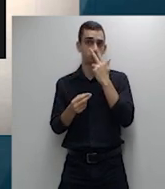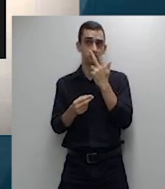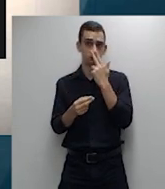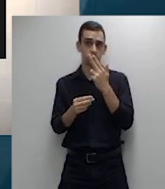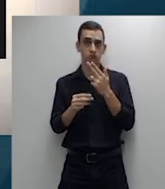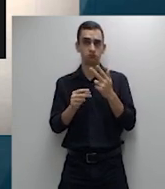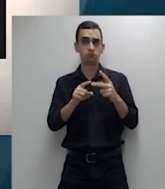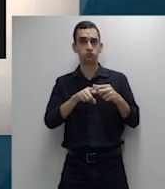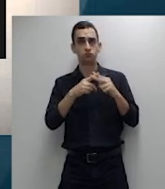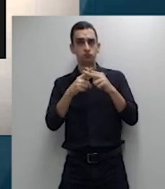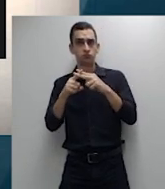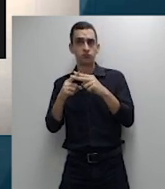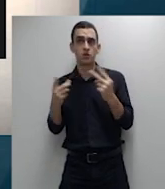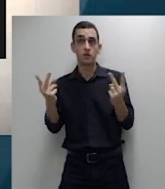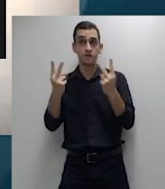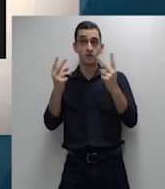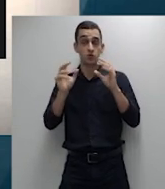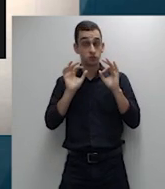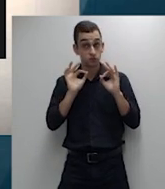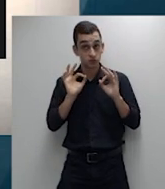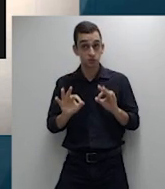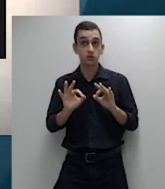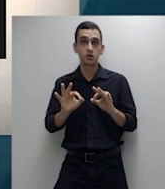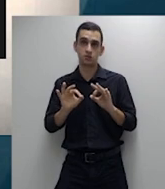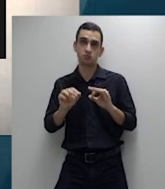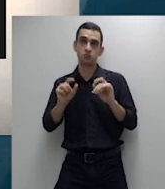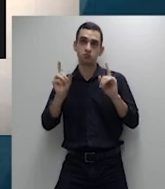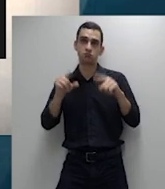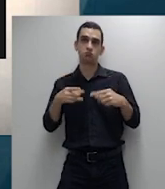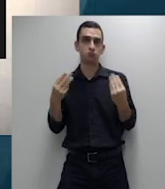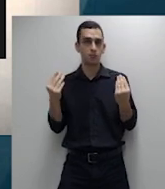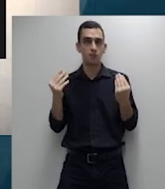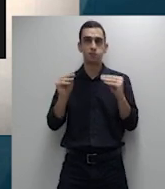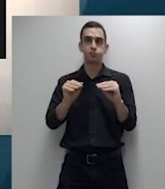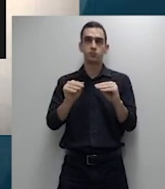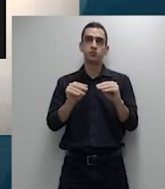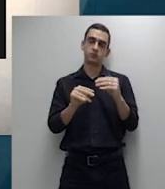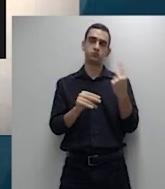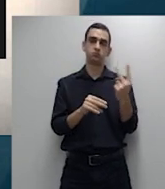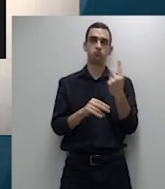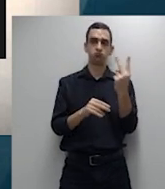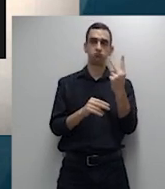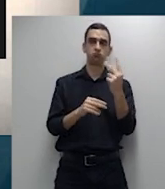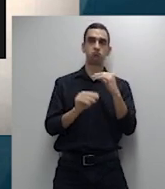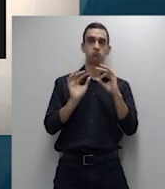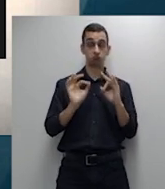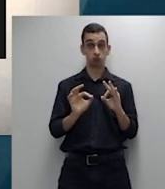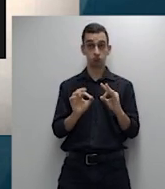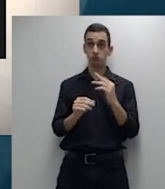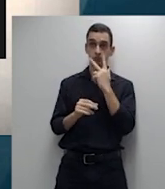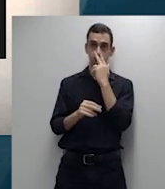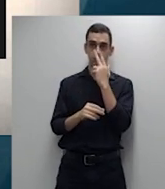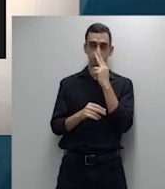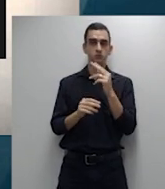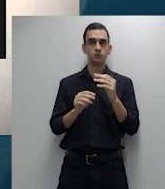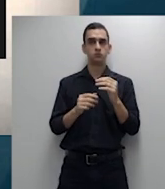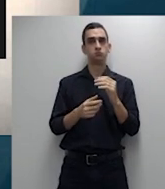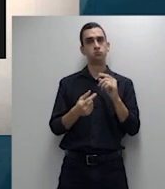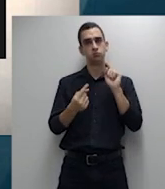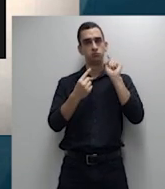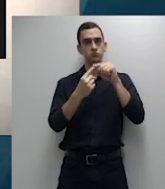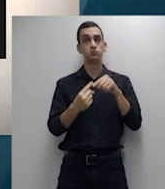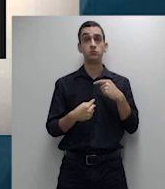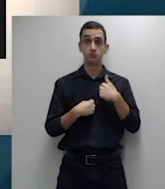arbitramento em valor equivalente a sobra e anel 20 para quarto muito obrigado eu vou